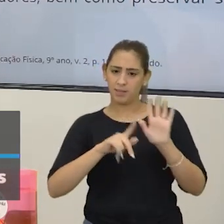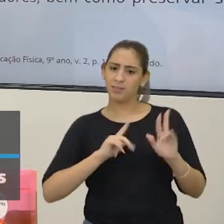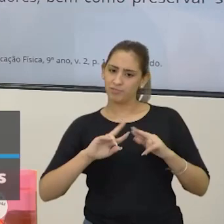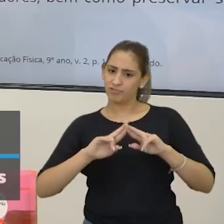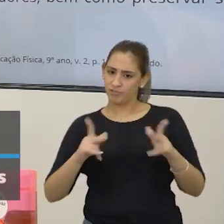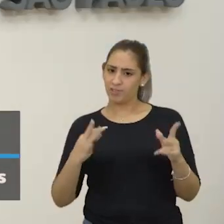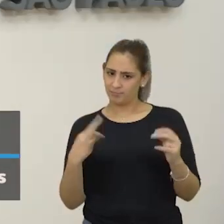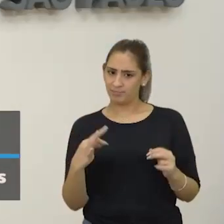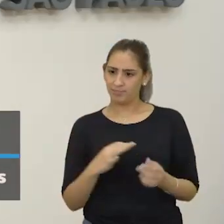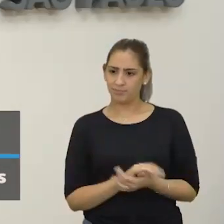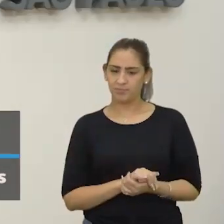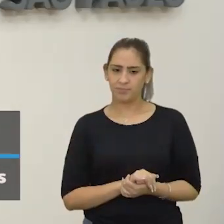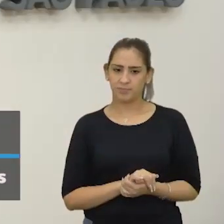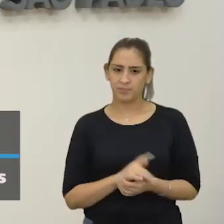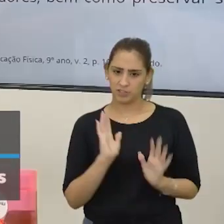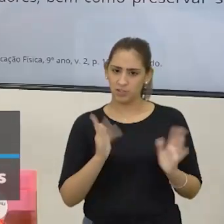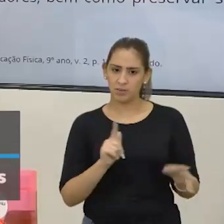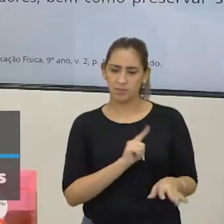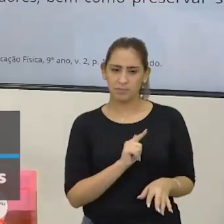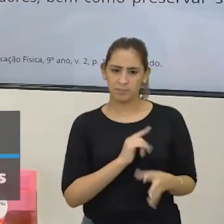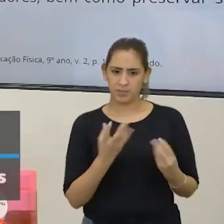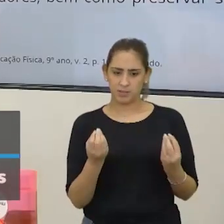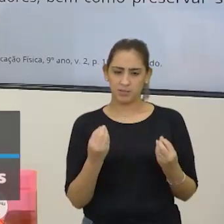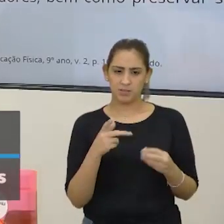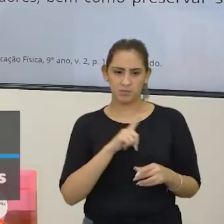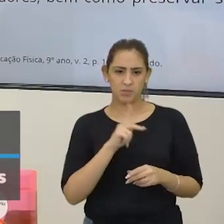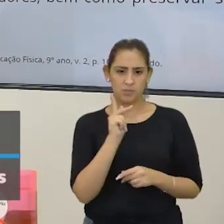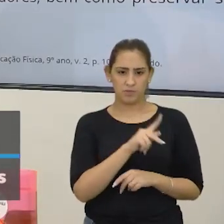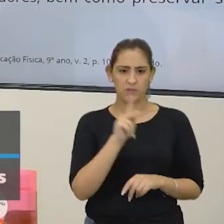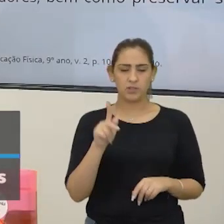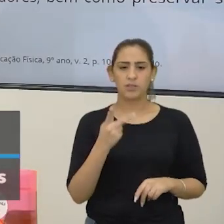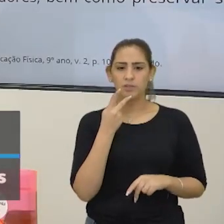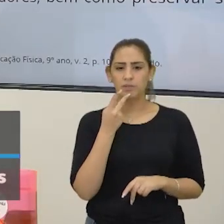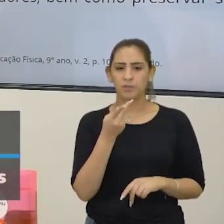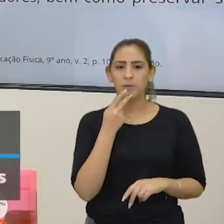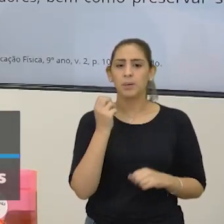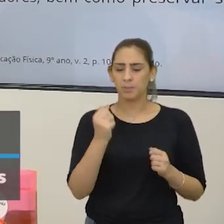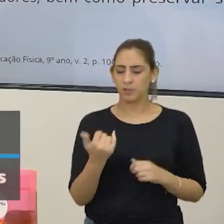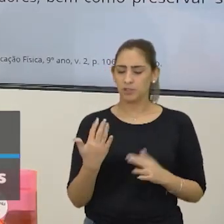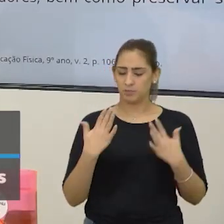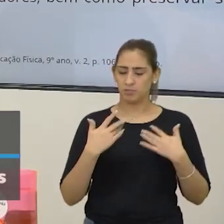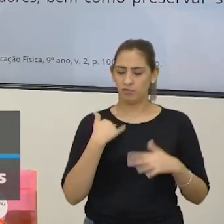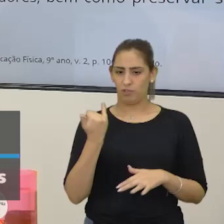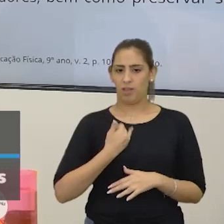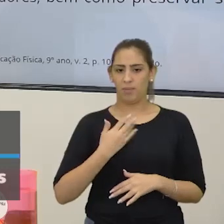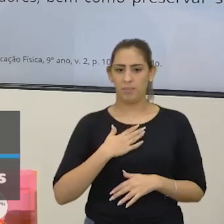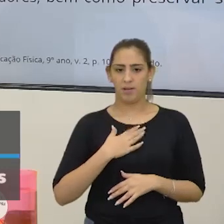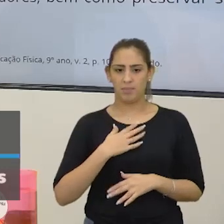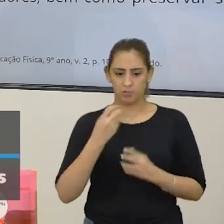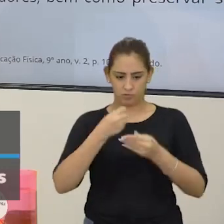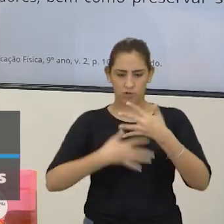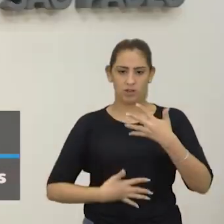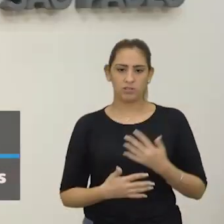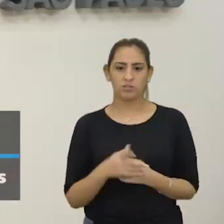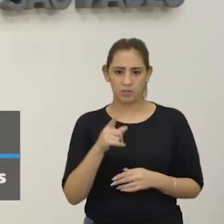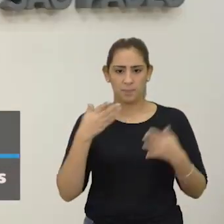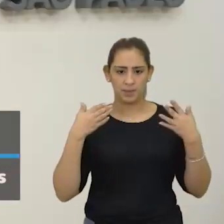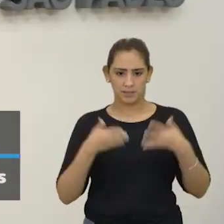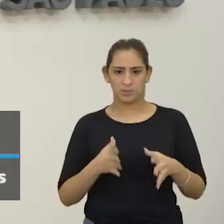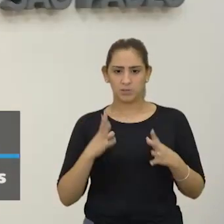diferença. Já, e bastante. Ela é relevante. Se tiver algum professor falando, colocando alguma coisa, pode me parar, hein, pode Juliana? deixar. Eles estão participando?